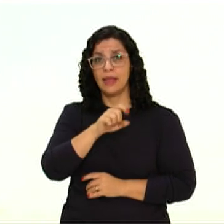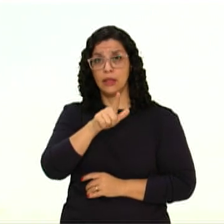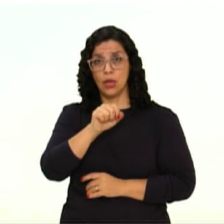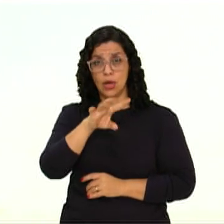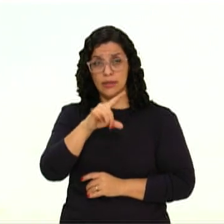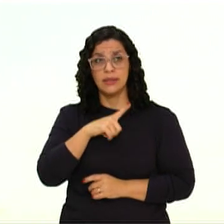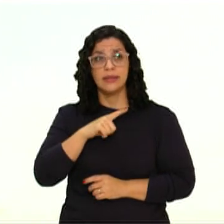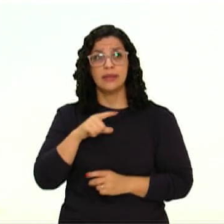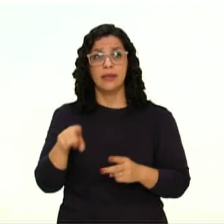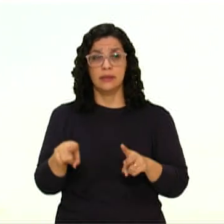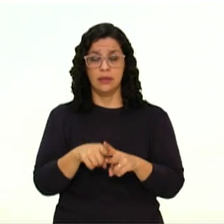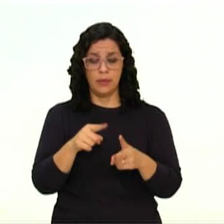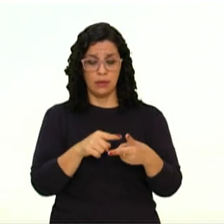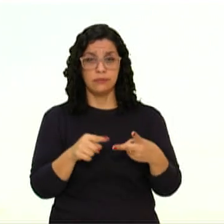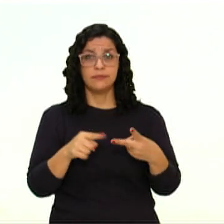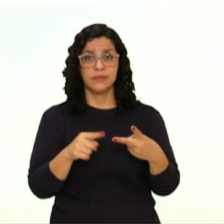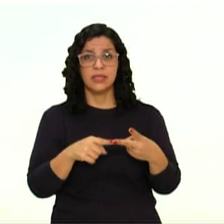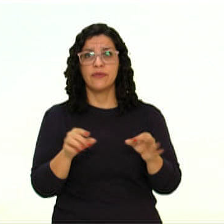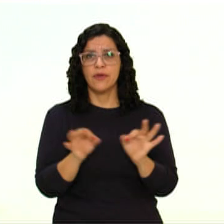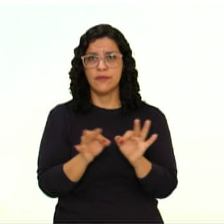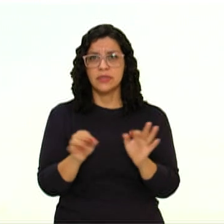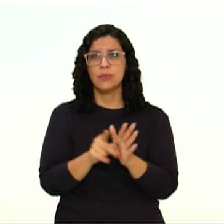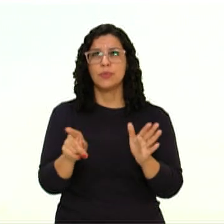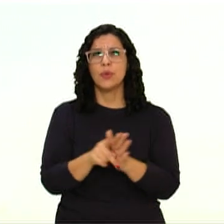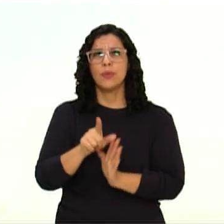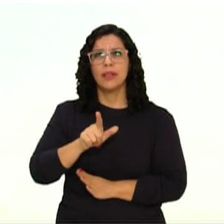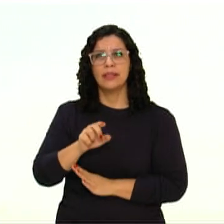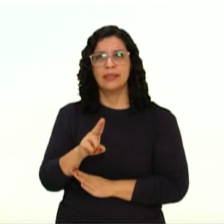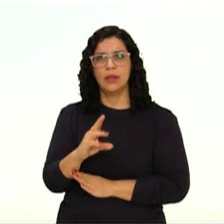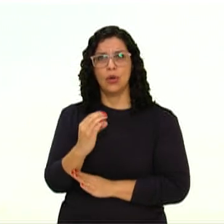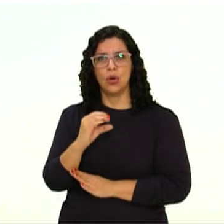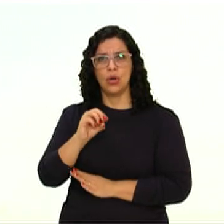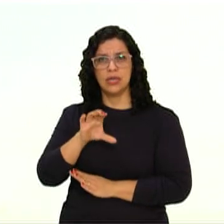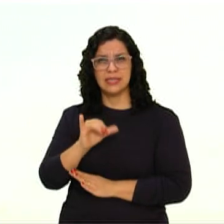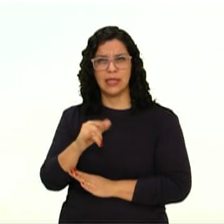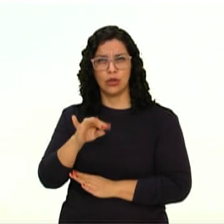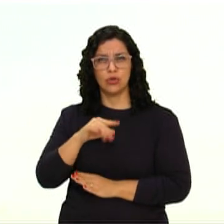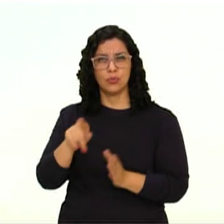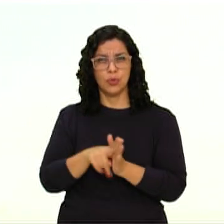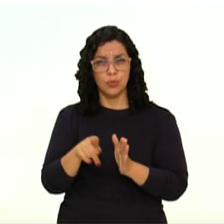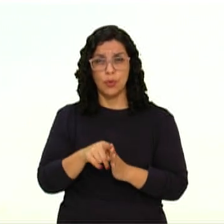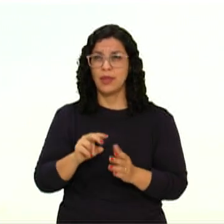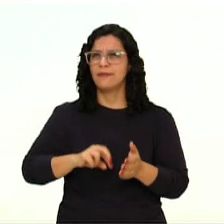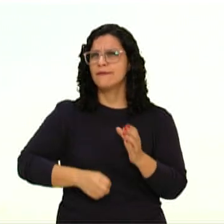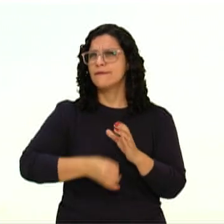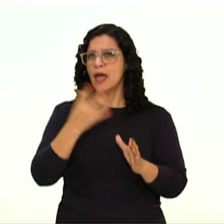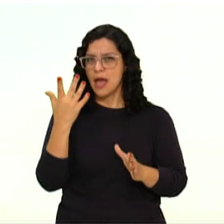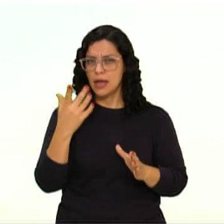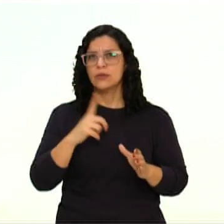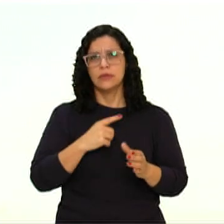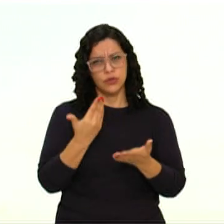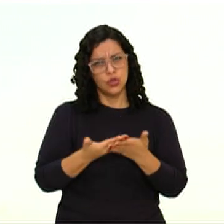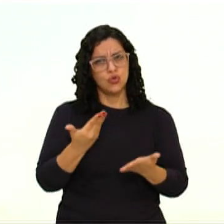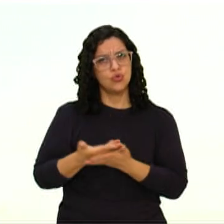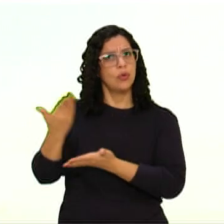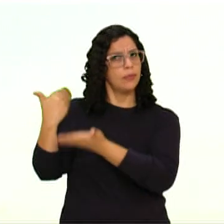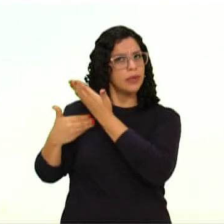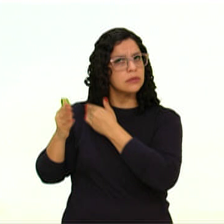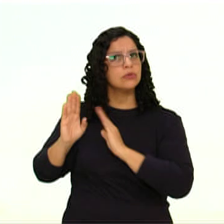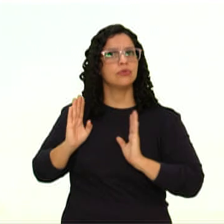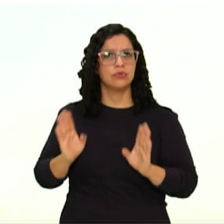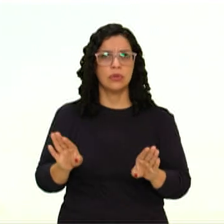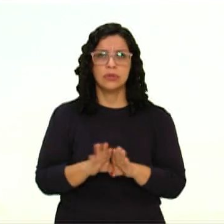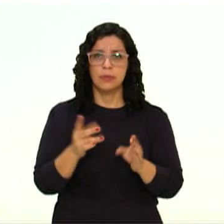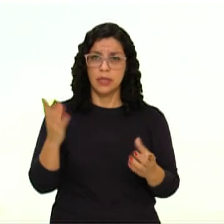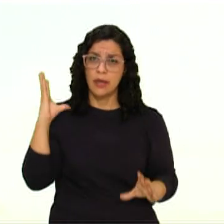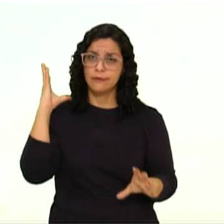contas nós vamos ter aqui as que vão formar os leucócitos, né. Os leucócitos são vários tipos, a gente já estudou também numa outra aula, a gente